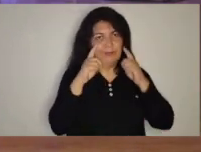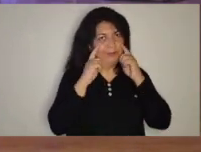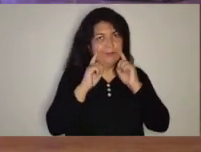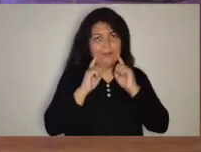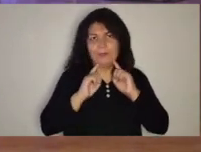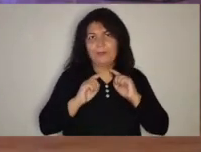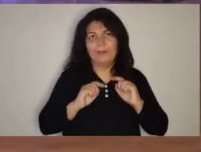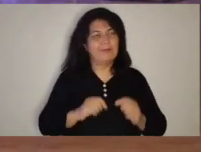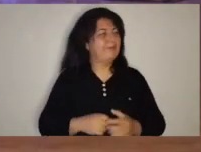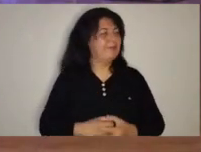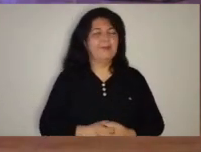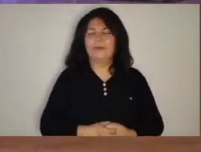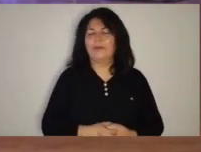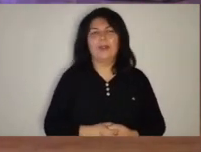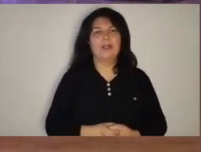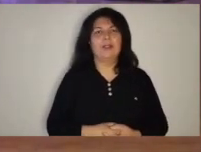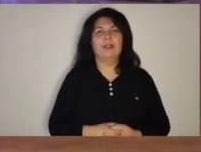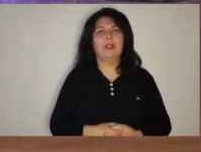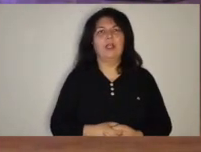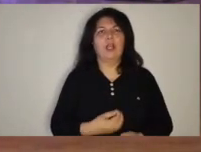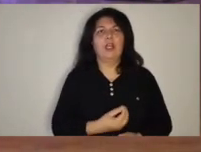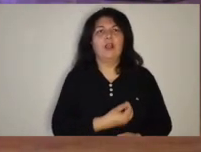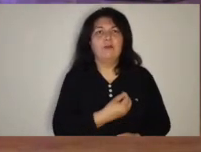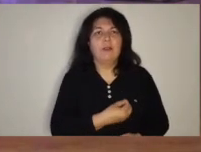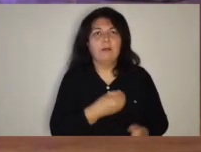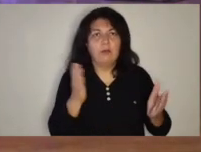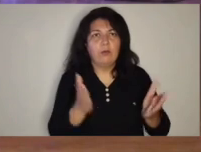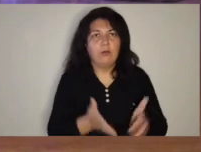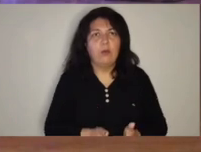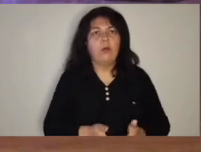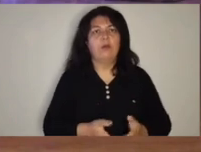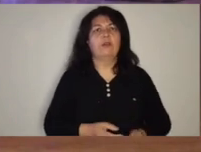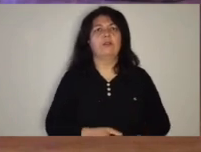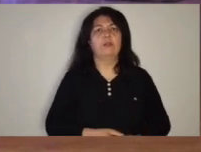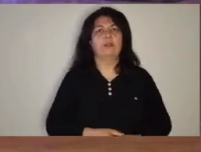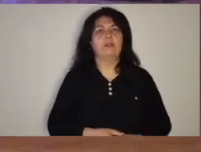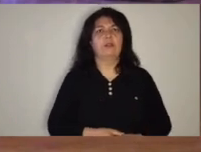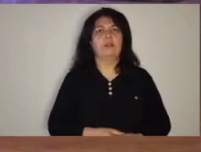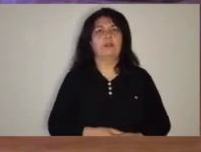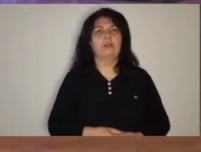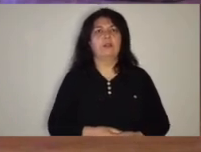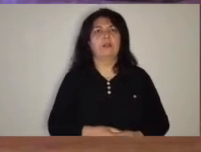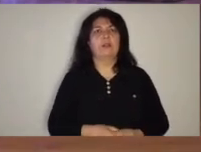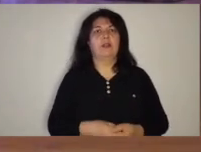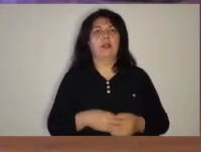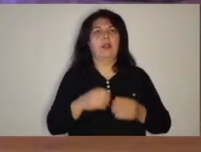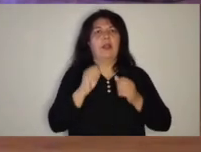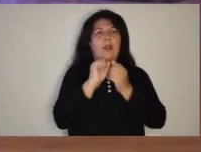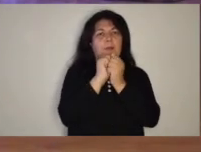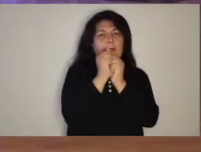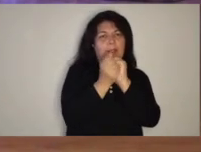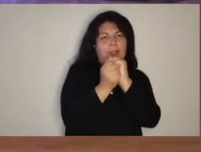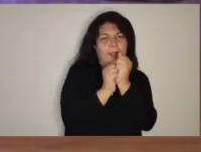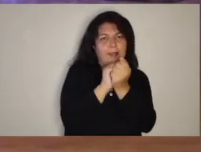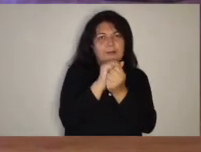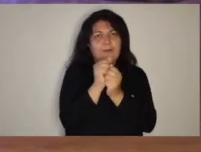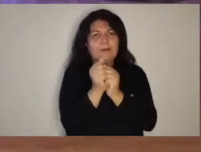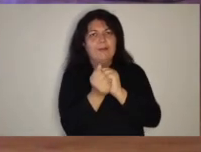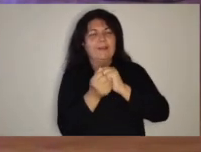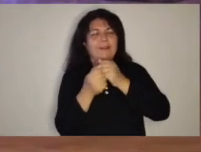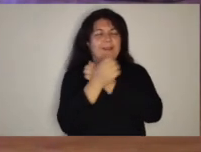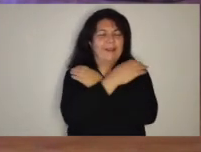mas quando ele vivia comigo. Irmãos, não. Curta o hoje, curta o